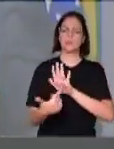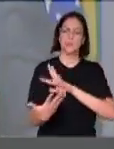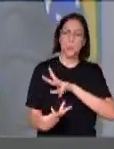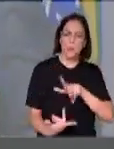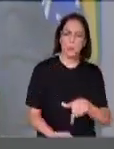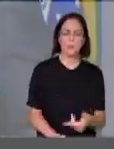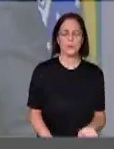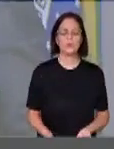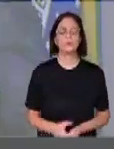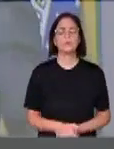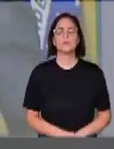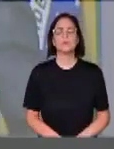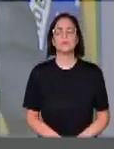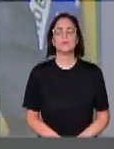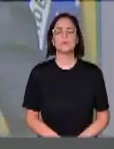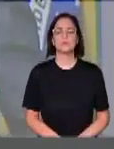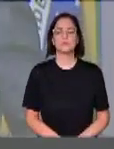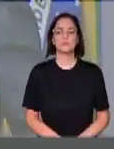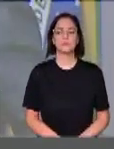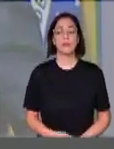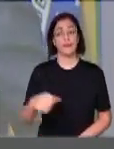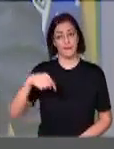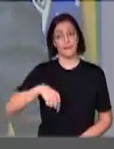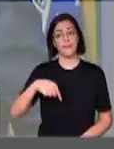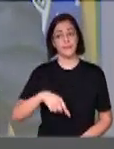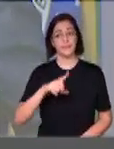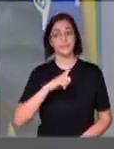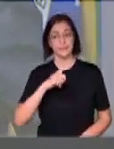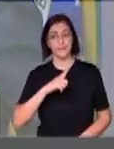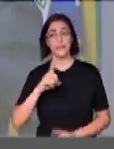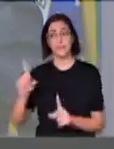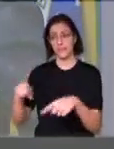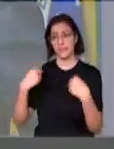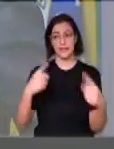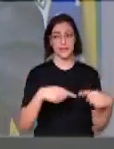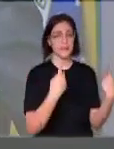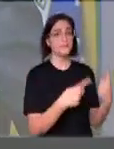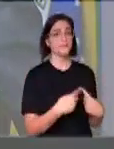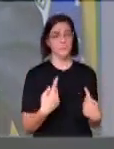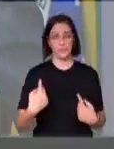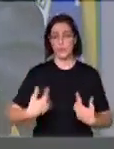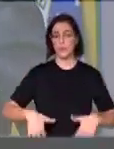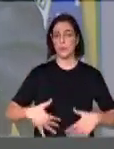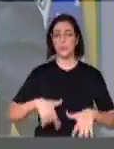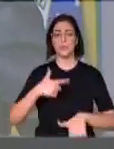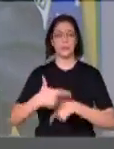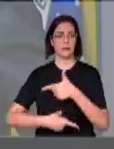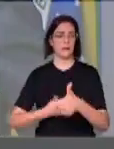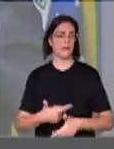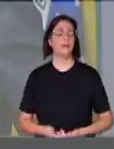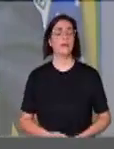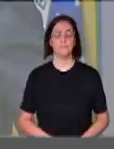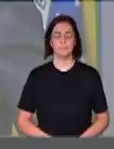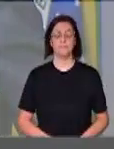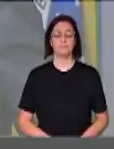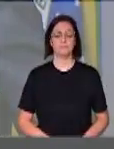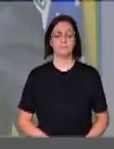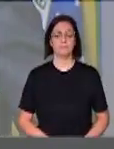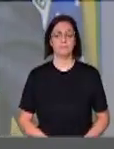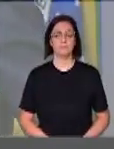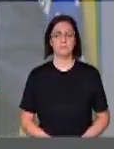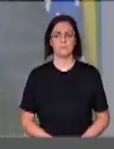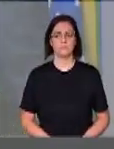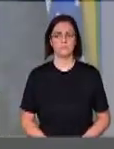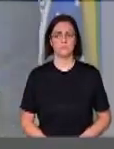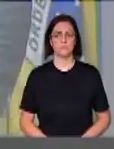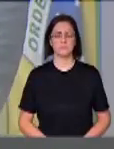Nesta casa, nós temos grandes desafios. Hoje o Brasil precisa, mais do que